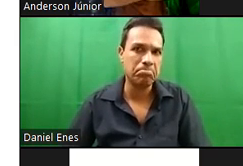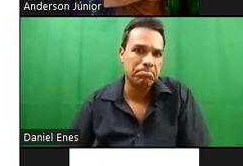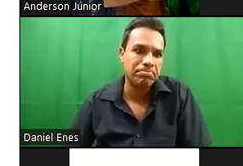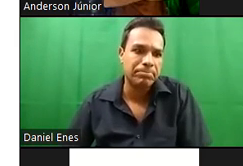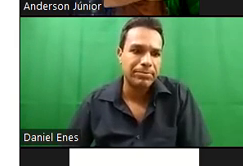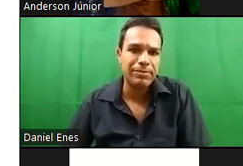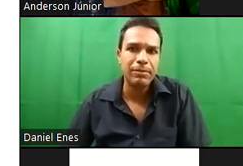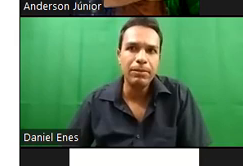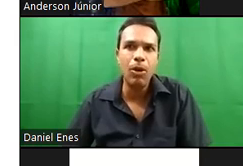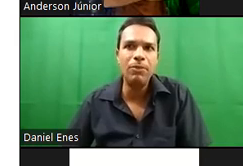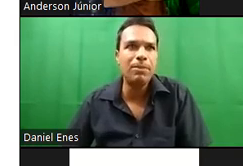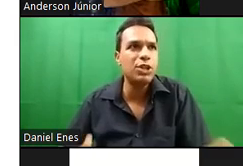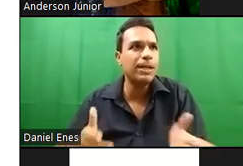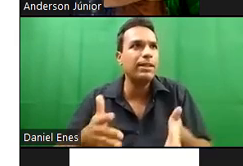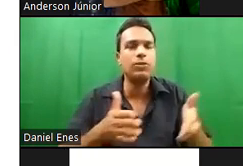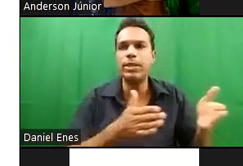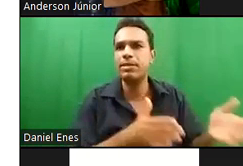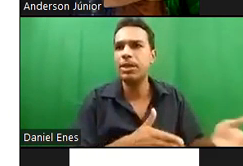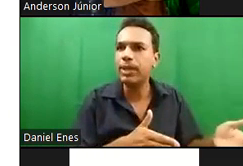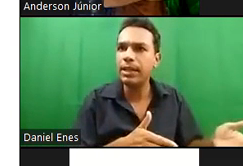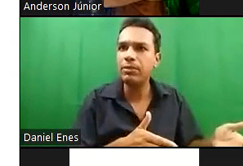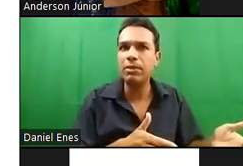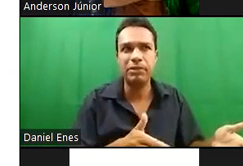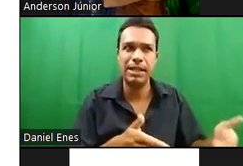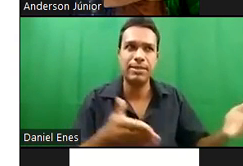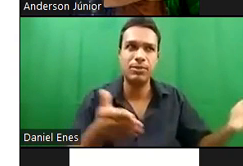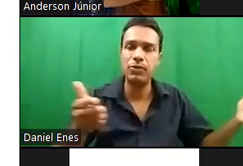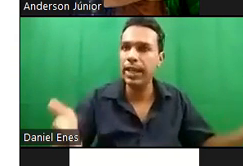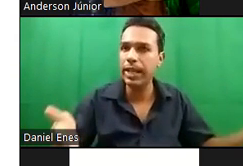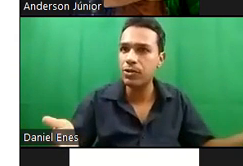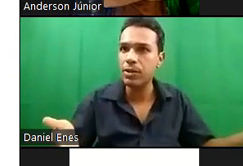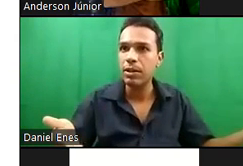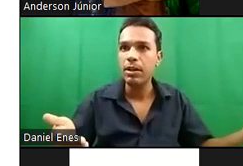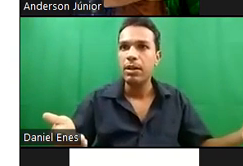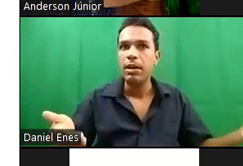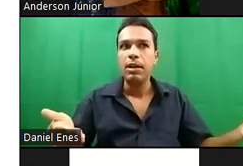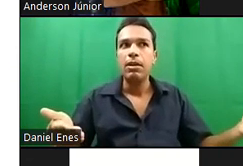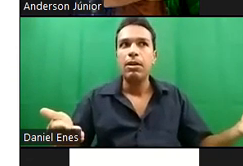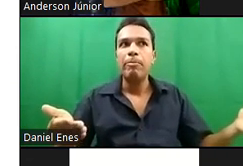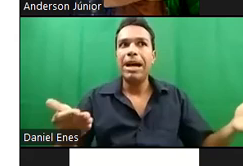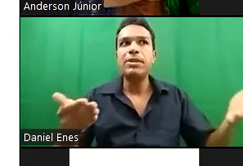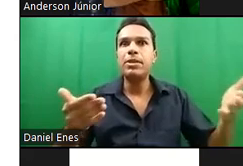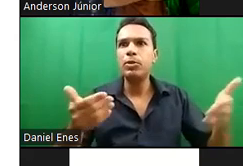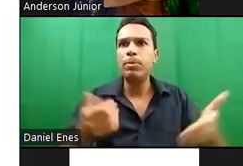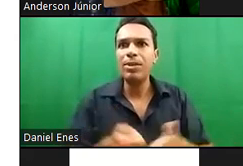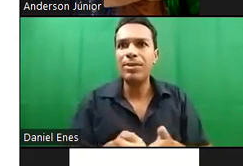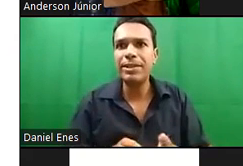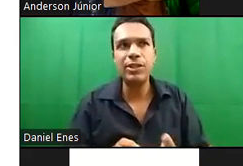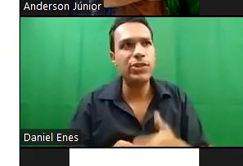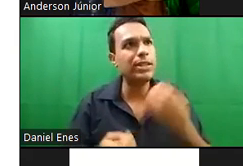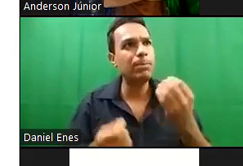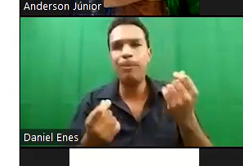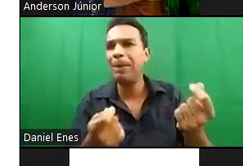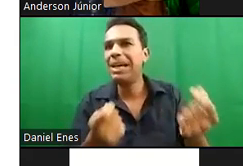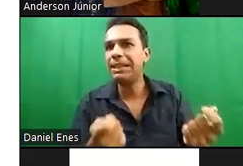diferentes? Né? Obviamente, para quem tem conhecimento da língua, vai falar, são diferentes. Mas eu não posso